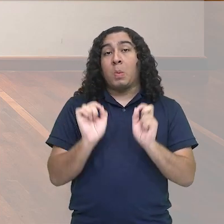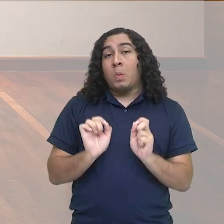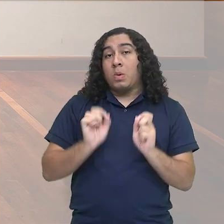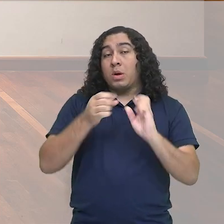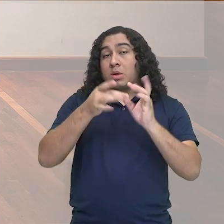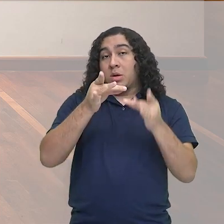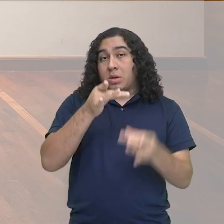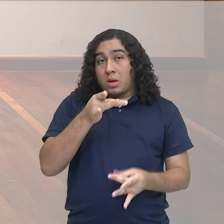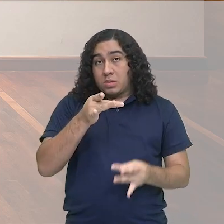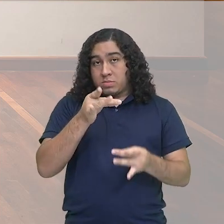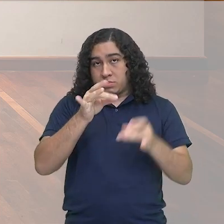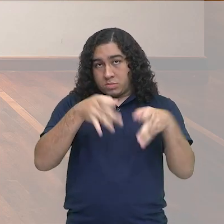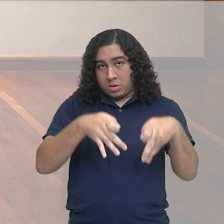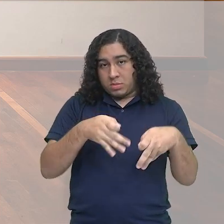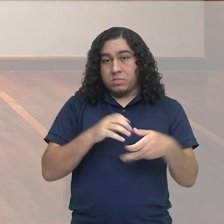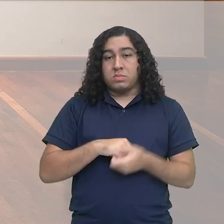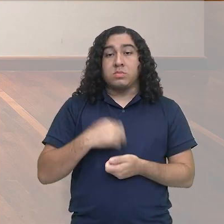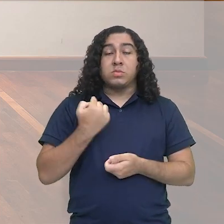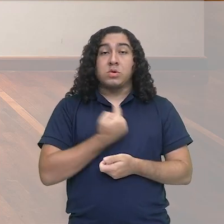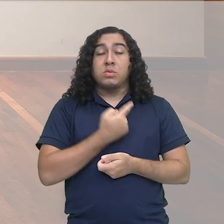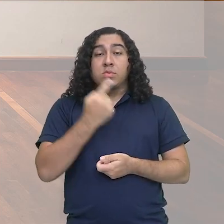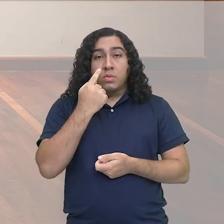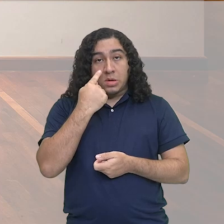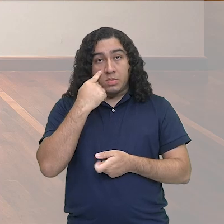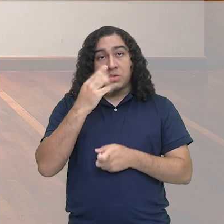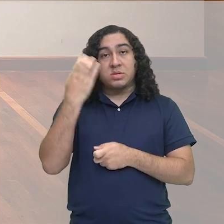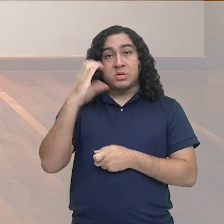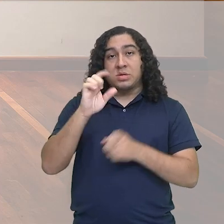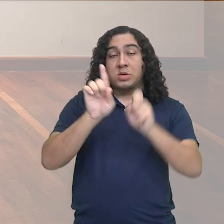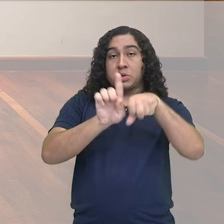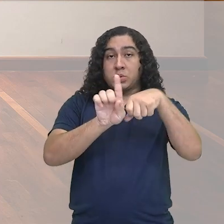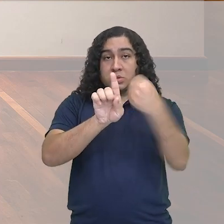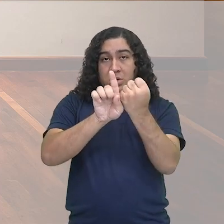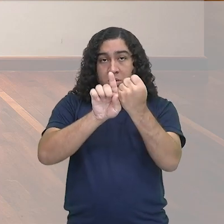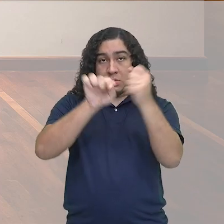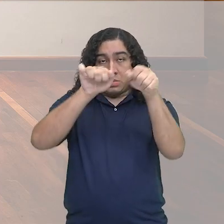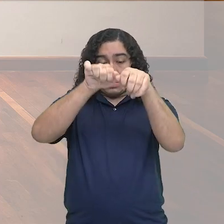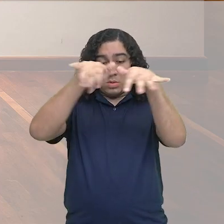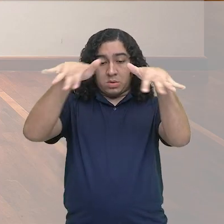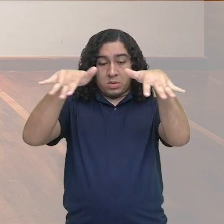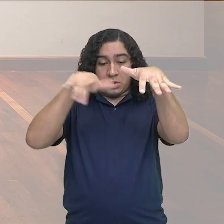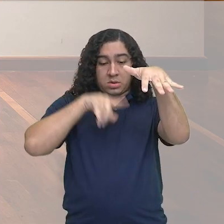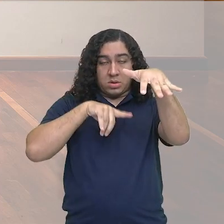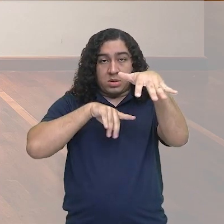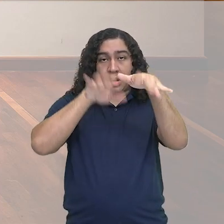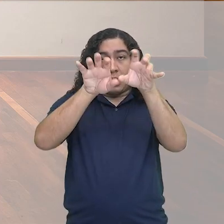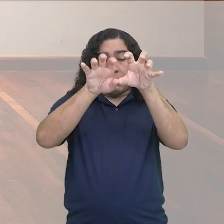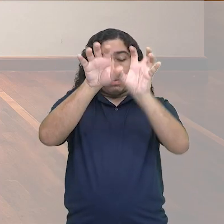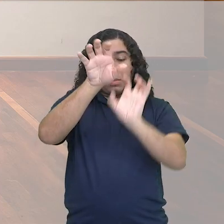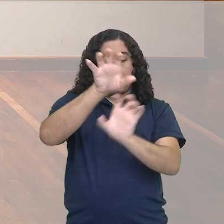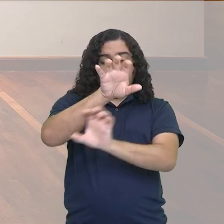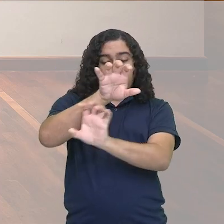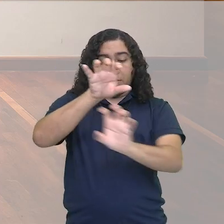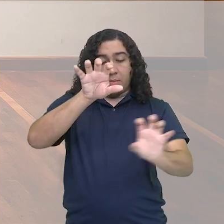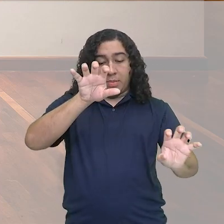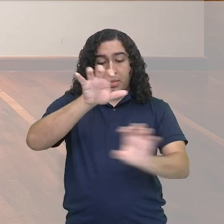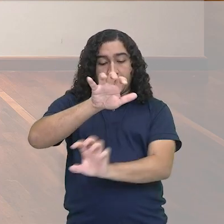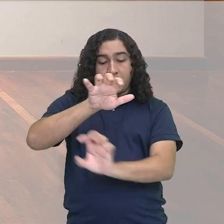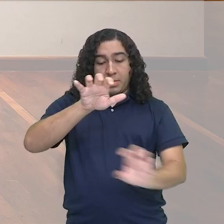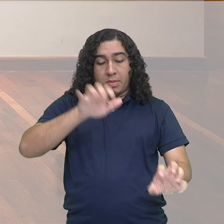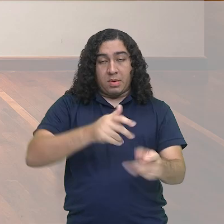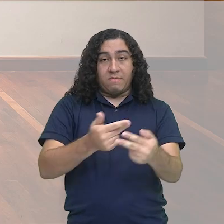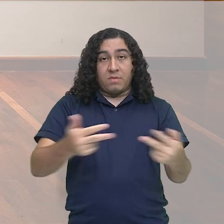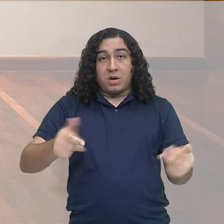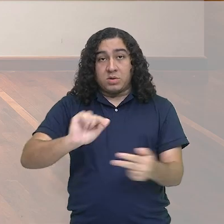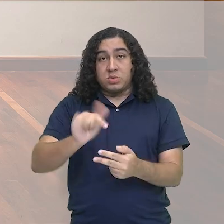Então, nós estamos vendo as ciências sociais. Dentro dessas ciências sociais, nós temos aí, né, outras ciências que compõem, né, esse campo aí